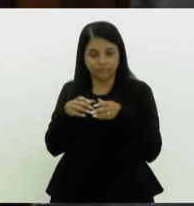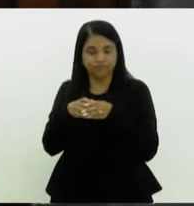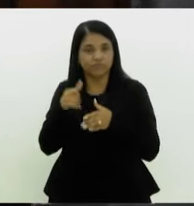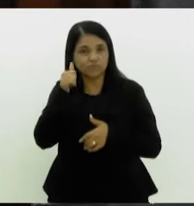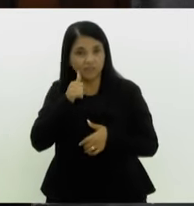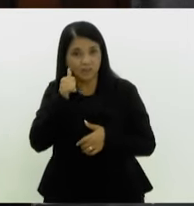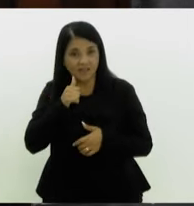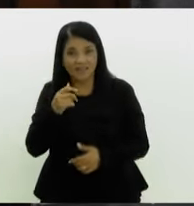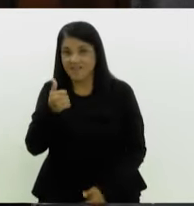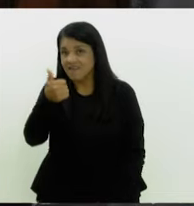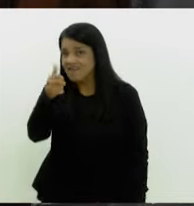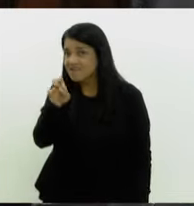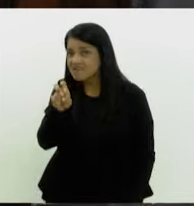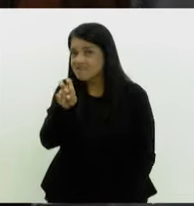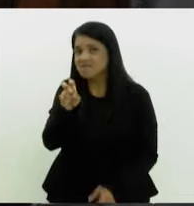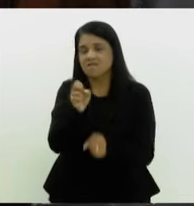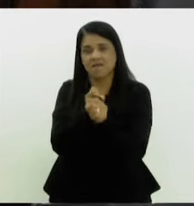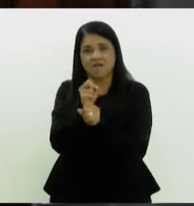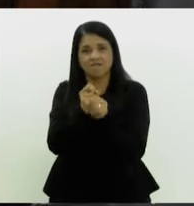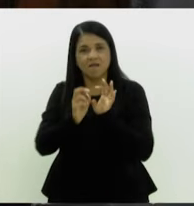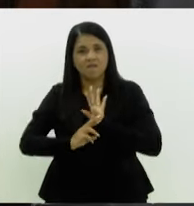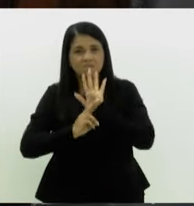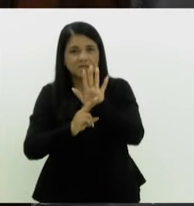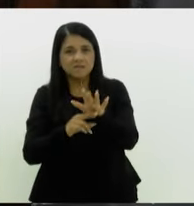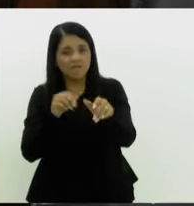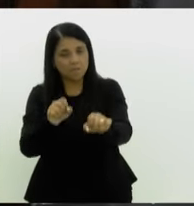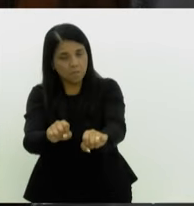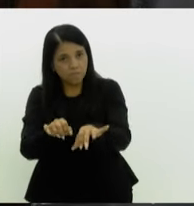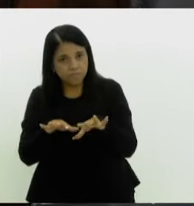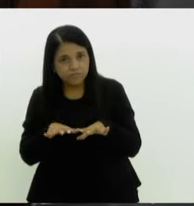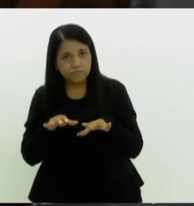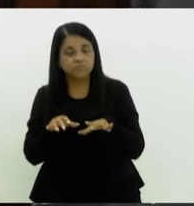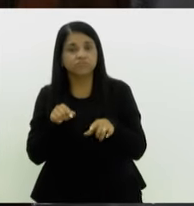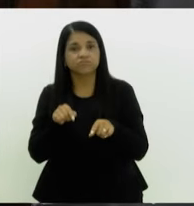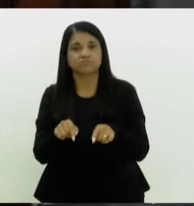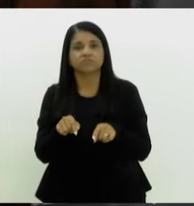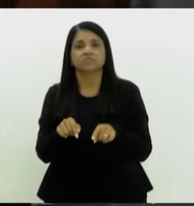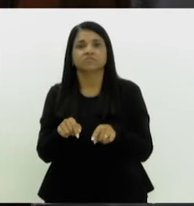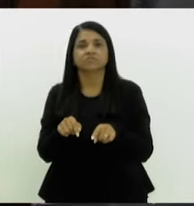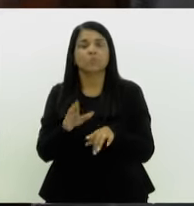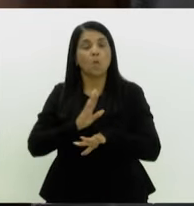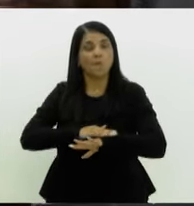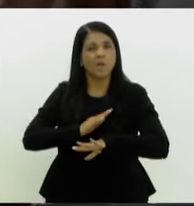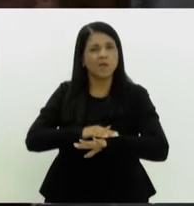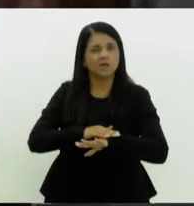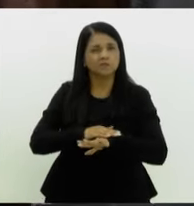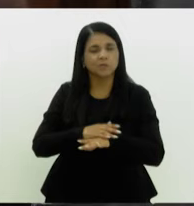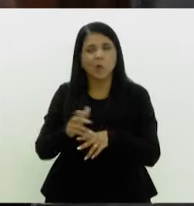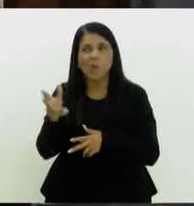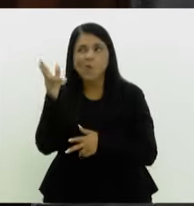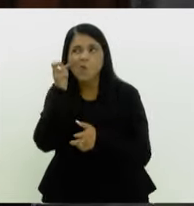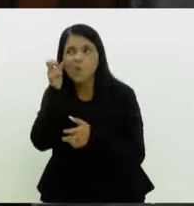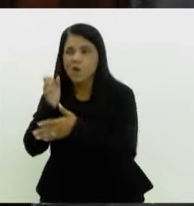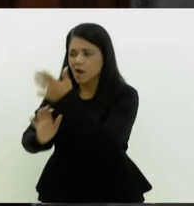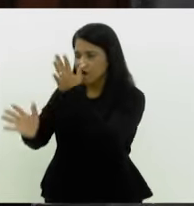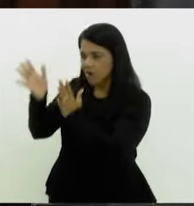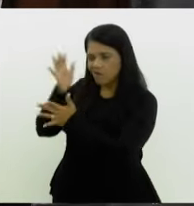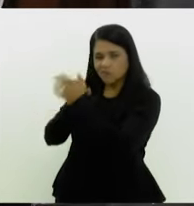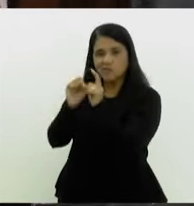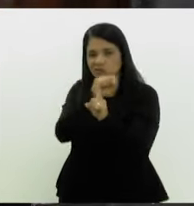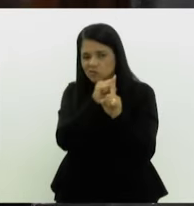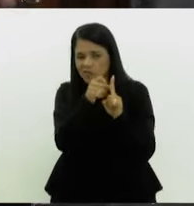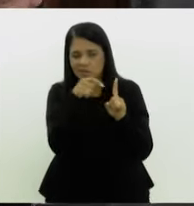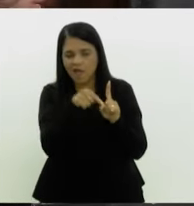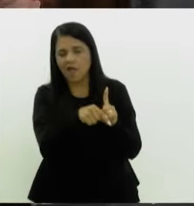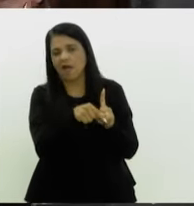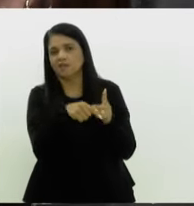Procuradoria da mulher representava O parlamento naquele momento para ouvir a sociedade porque os parlamentares têm que